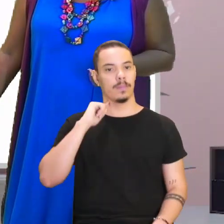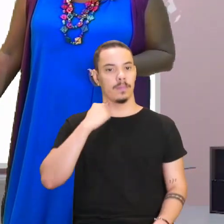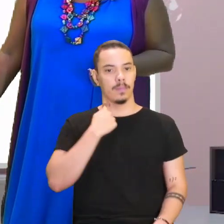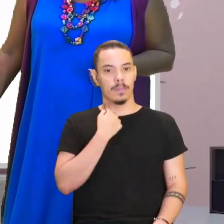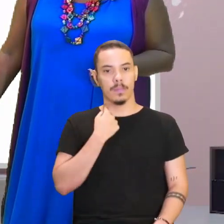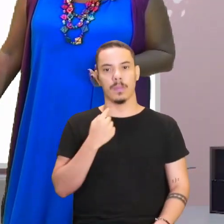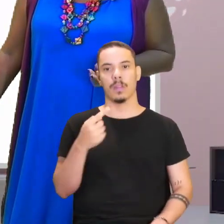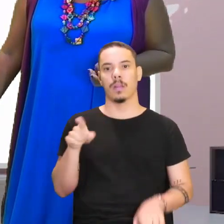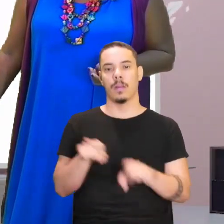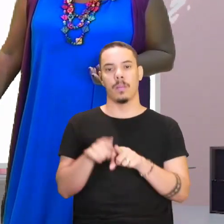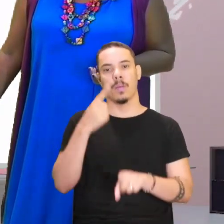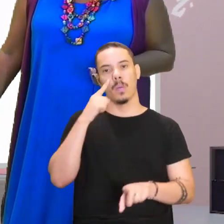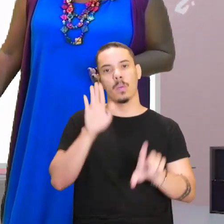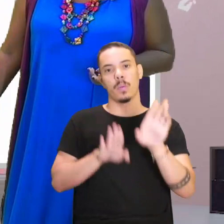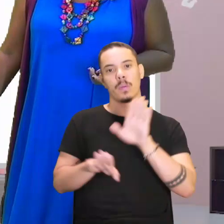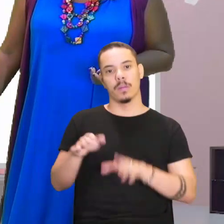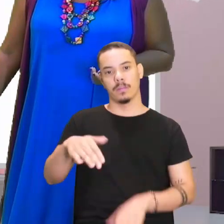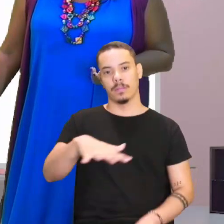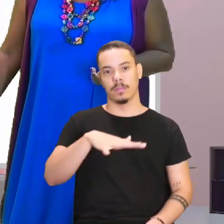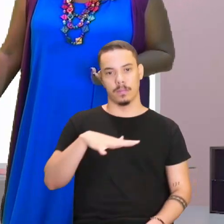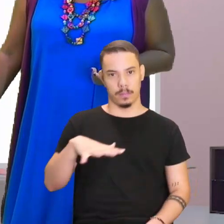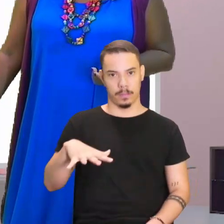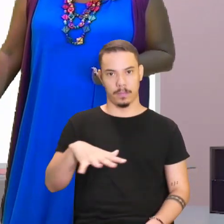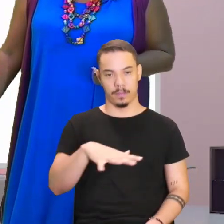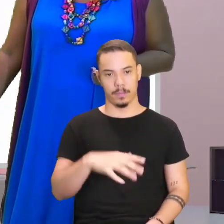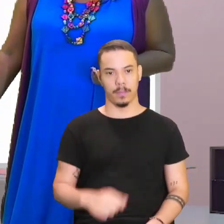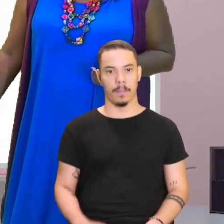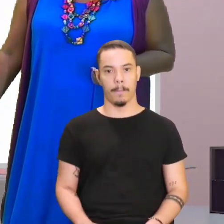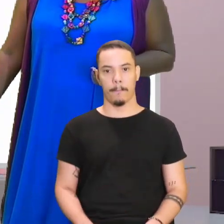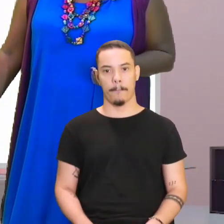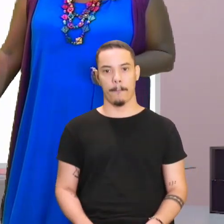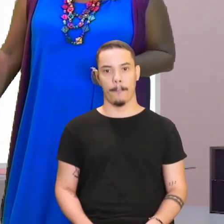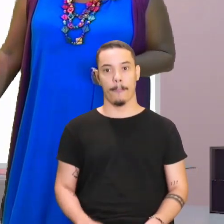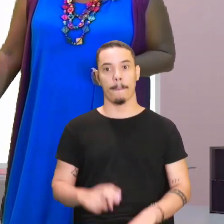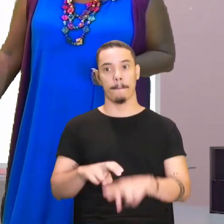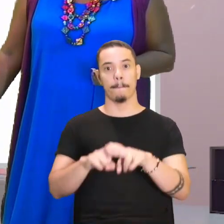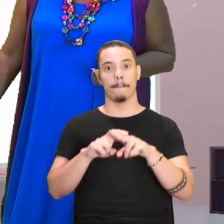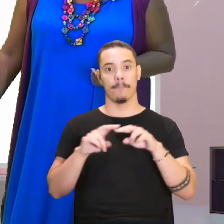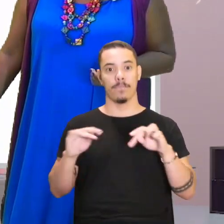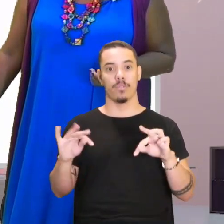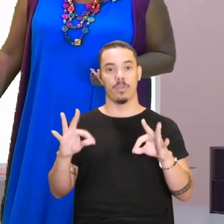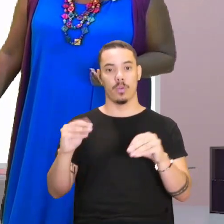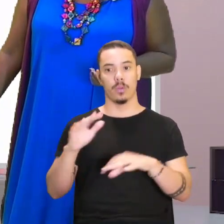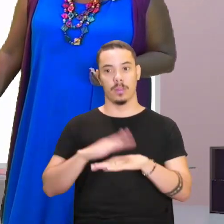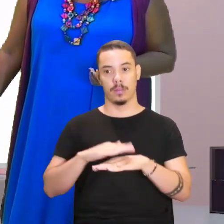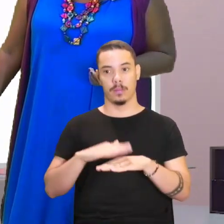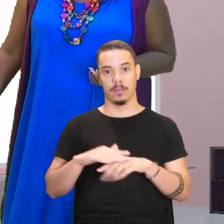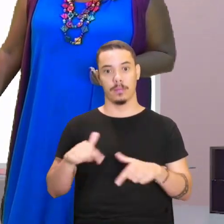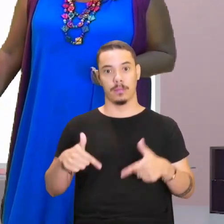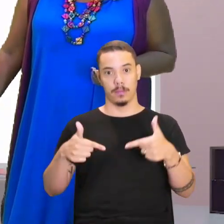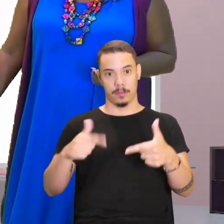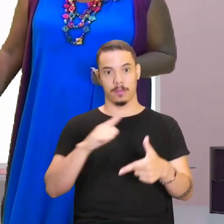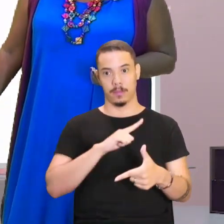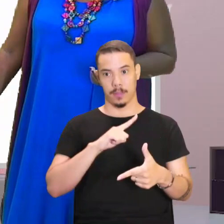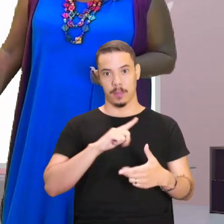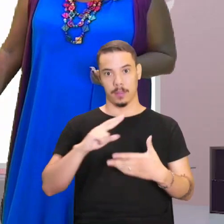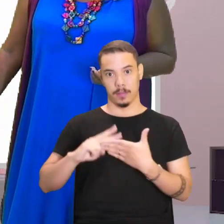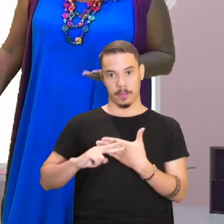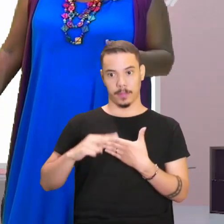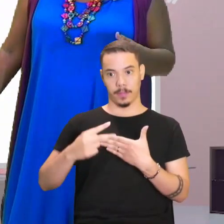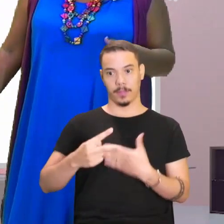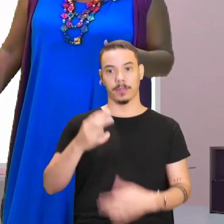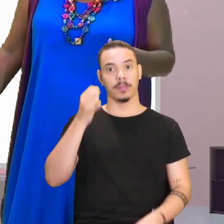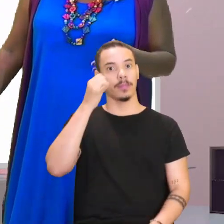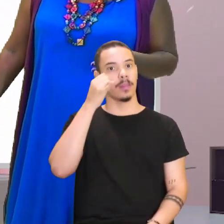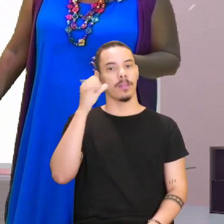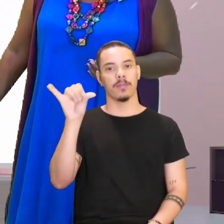o cuidado com o nosso meio, certo? Então, assim, toda a ação do homem tem uma consequência. Com certeza, né? Evitar. Se